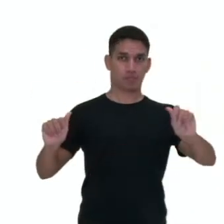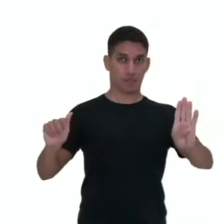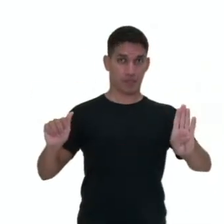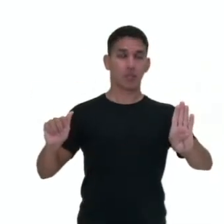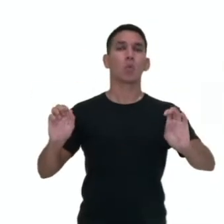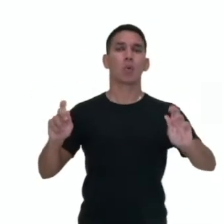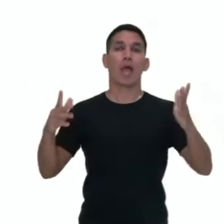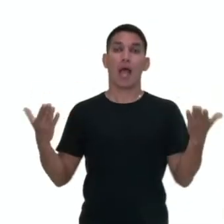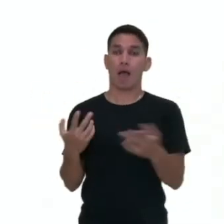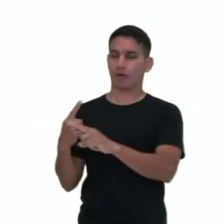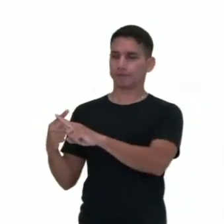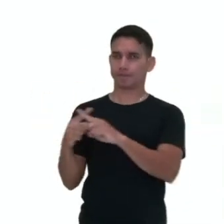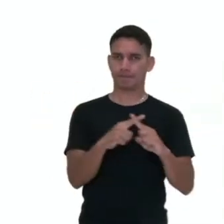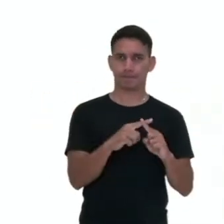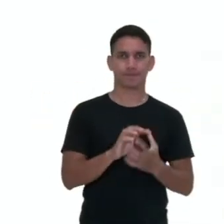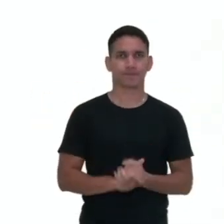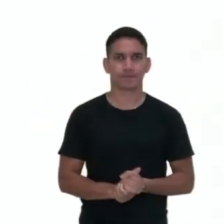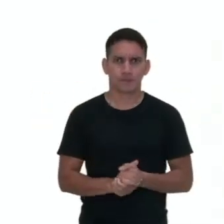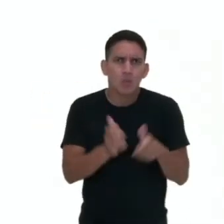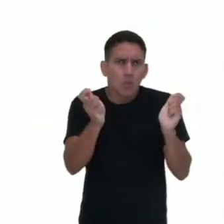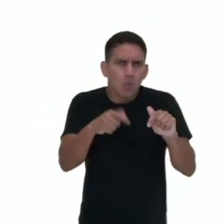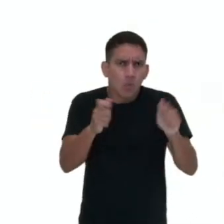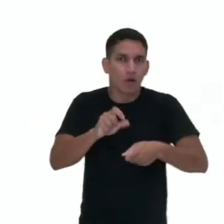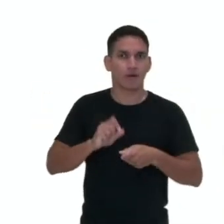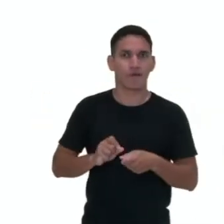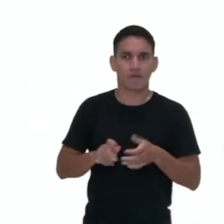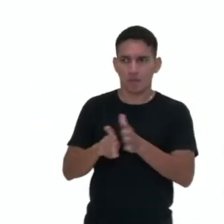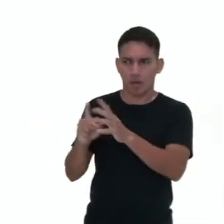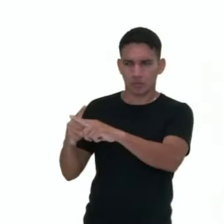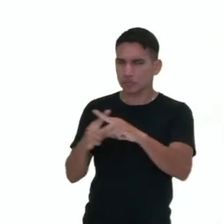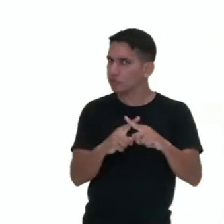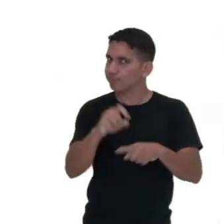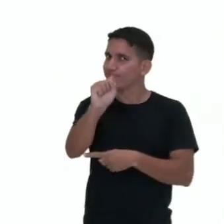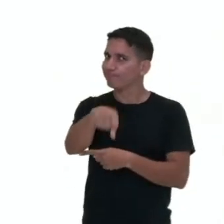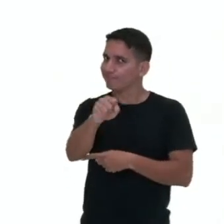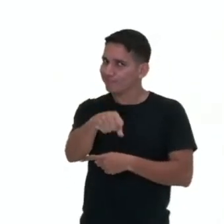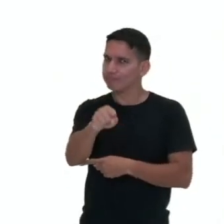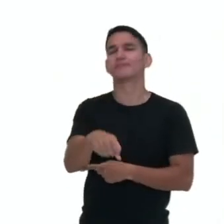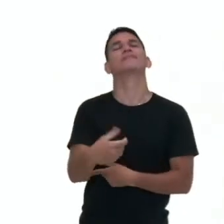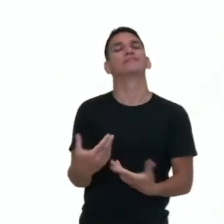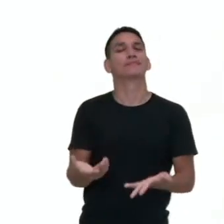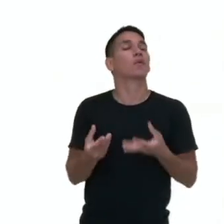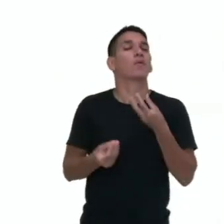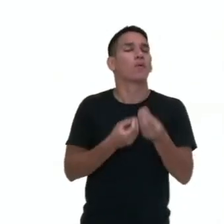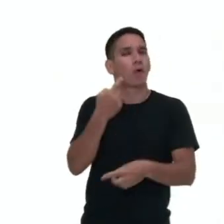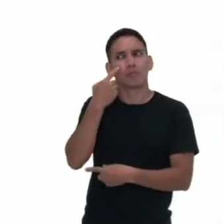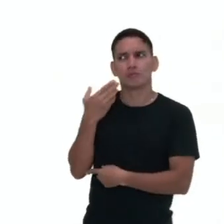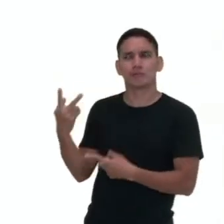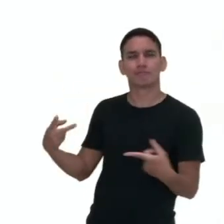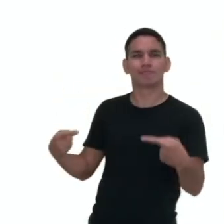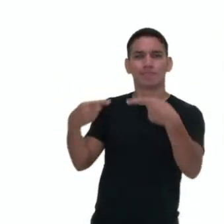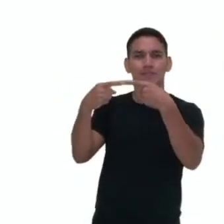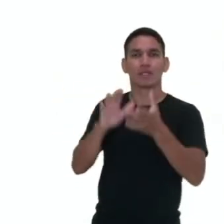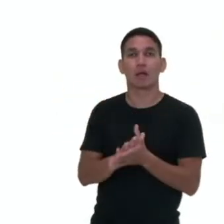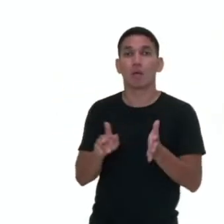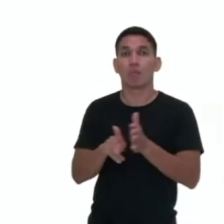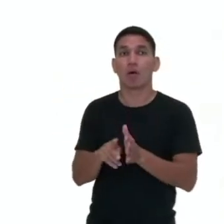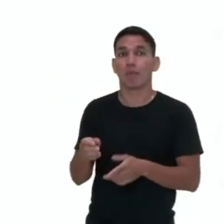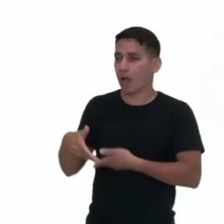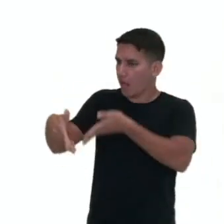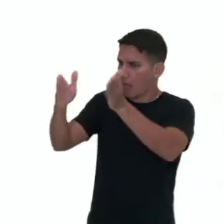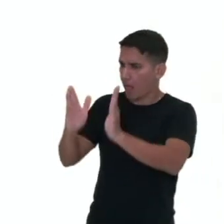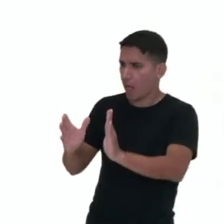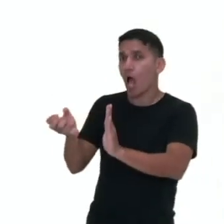para a multiplicação. Podemos fazer a multiplicação, pessoal? Sim, podemos. Olha só. O número de colunas.